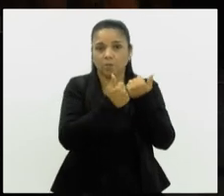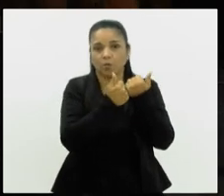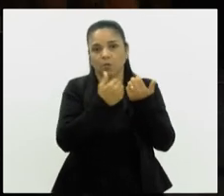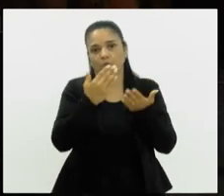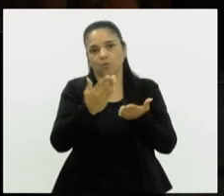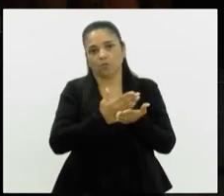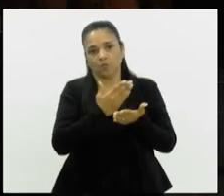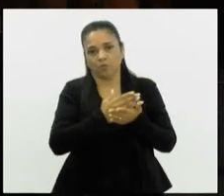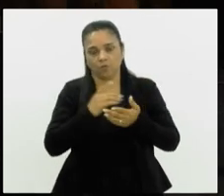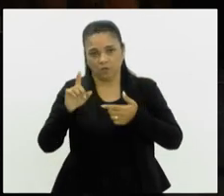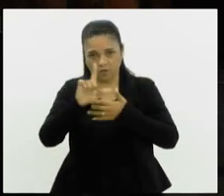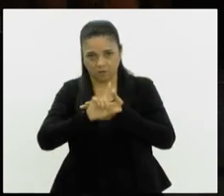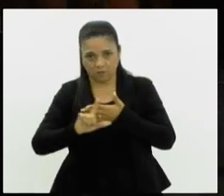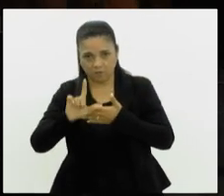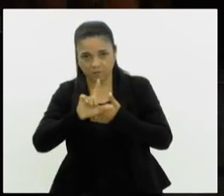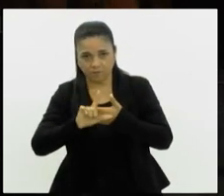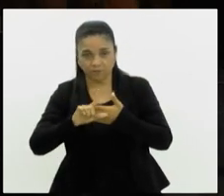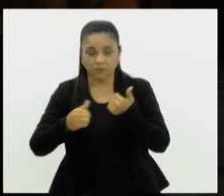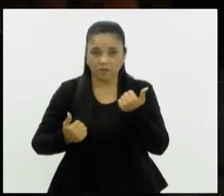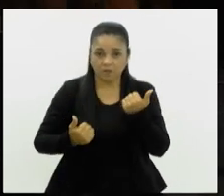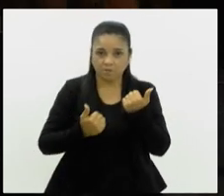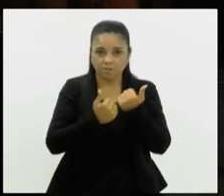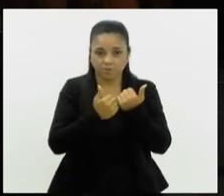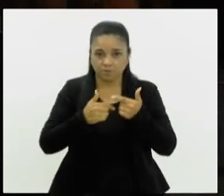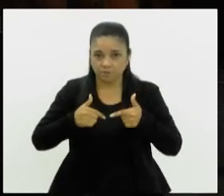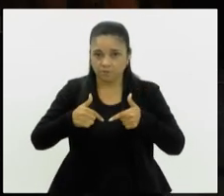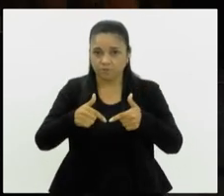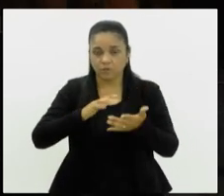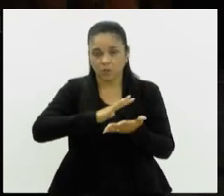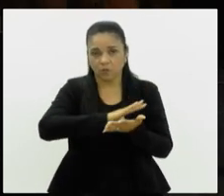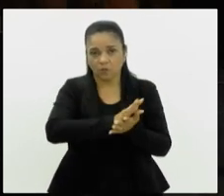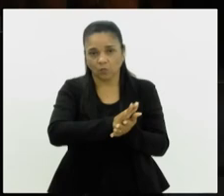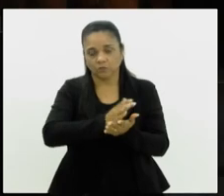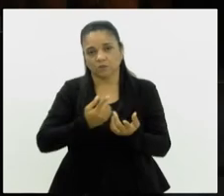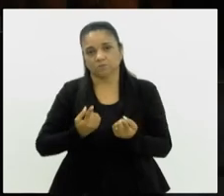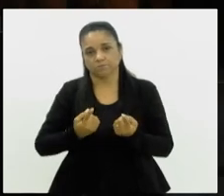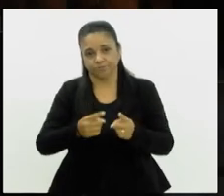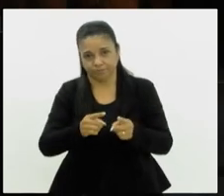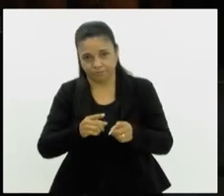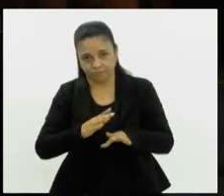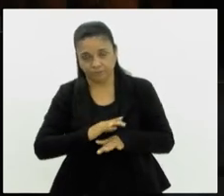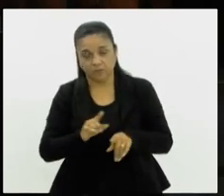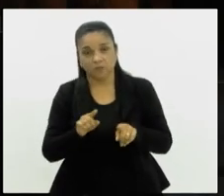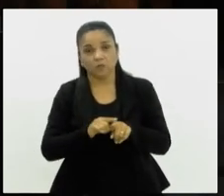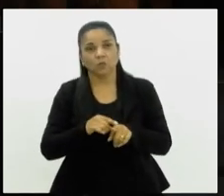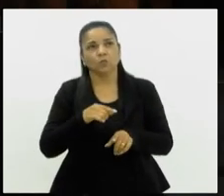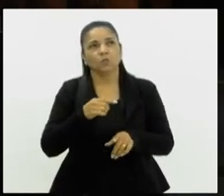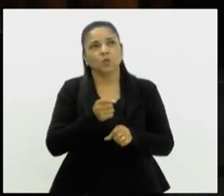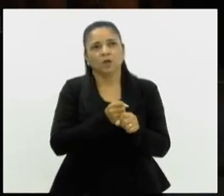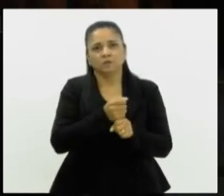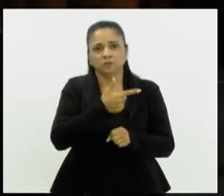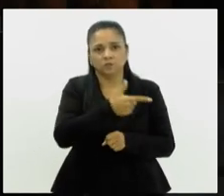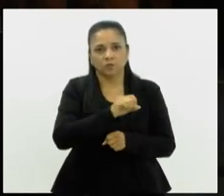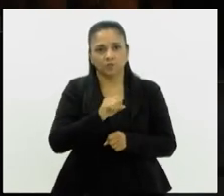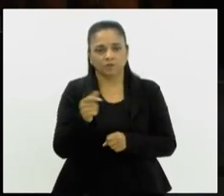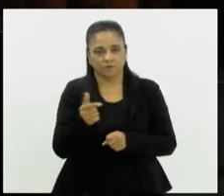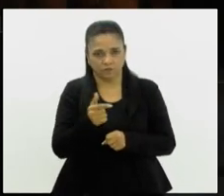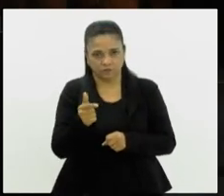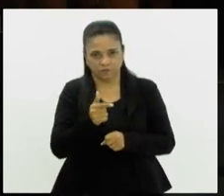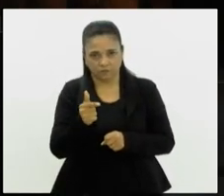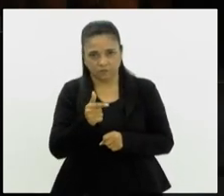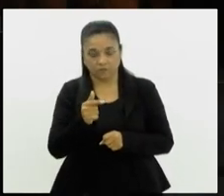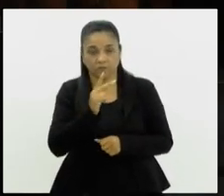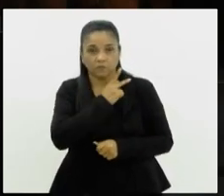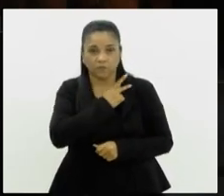literatura, como um livro de apoio às ações de combate ao racismo, no ano de 2022, quando